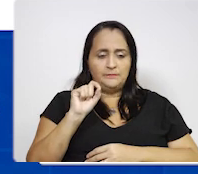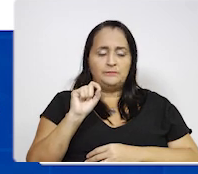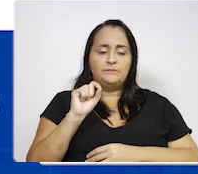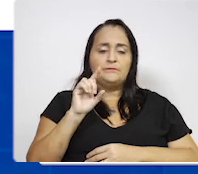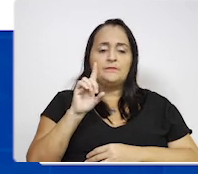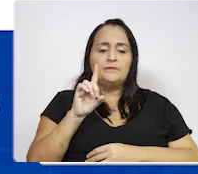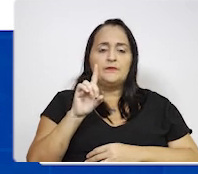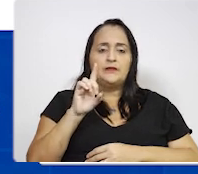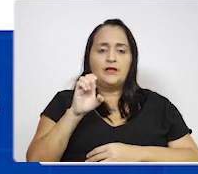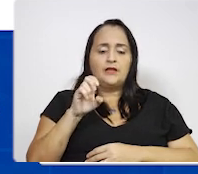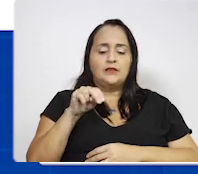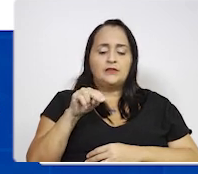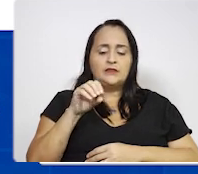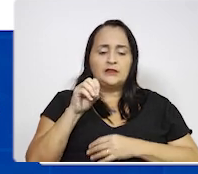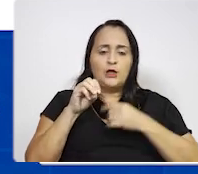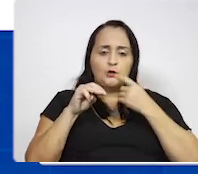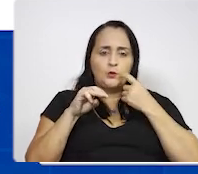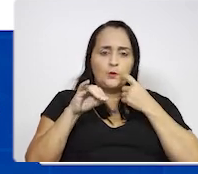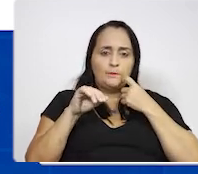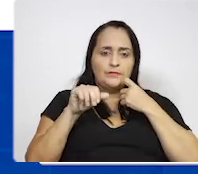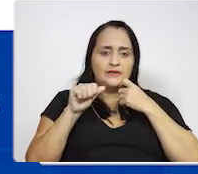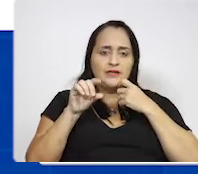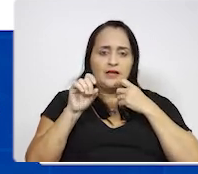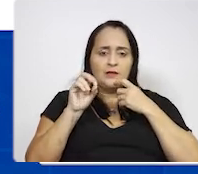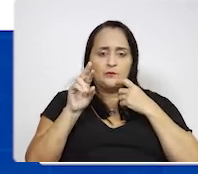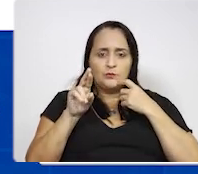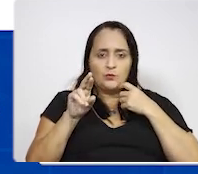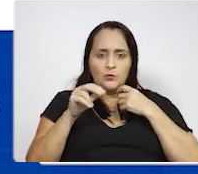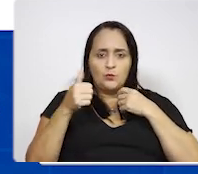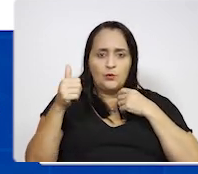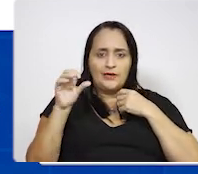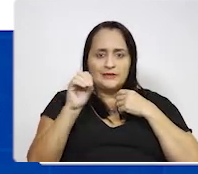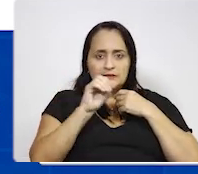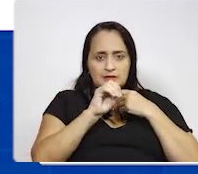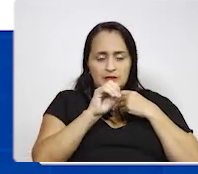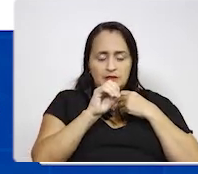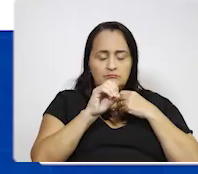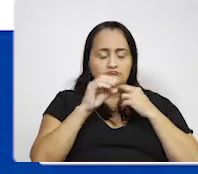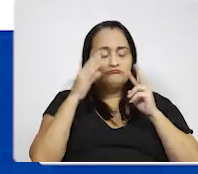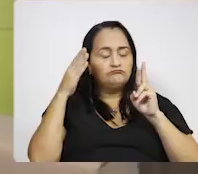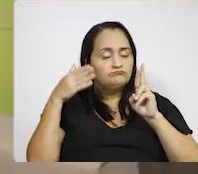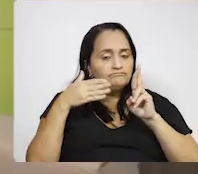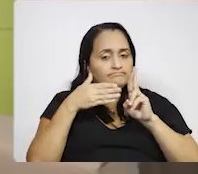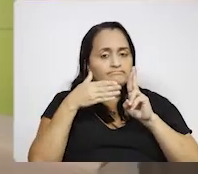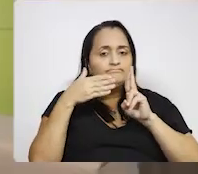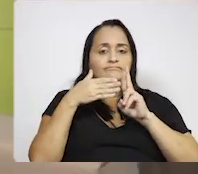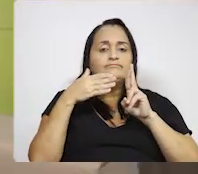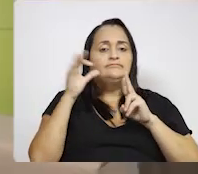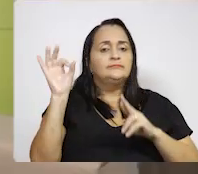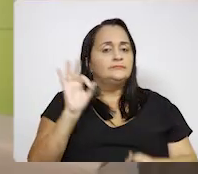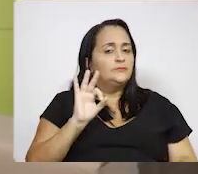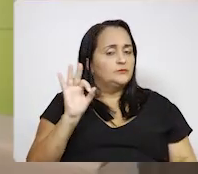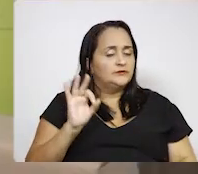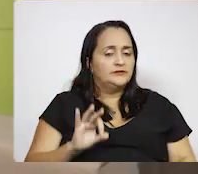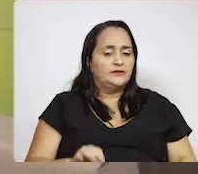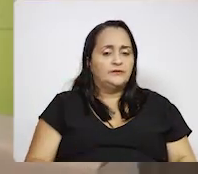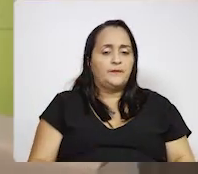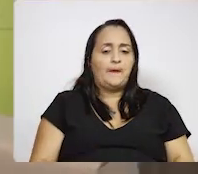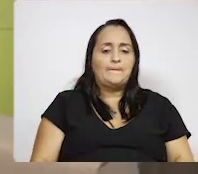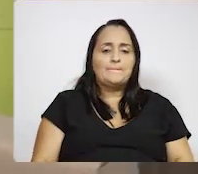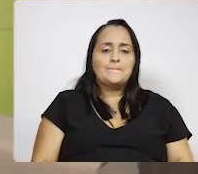denominador é 100, essa fração corresponde a uma porcentagem, tá?